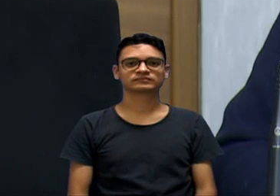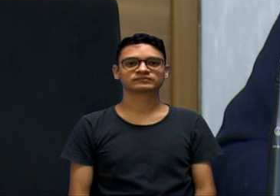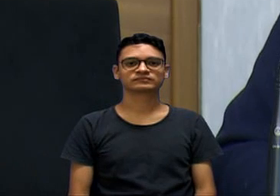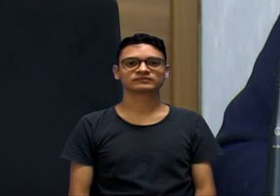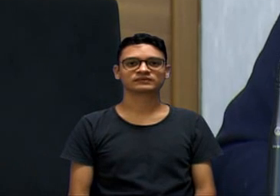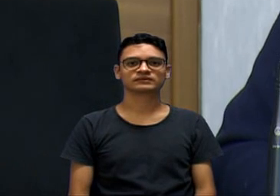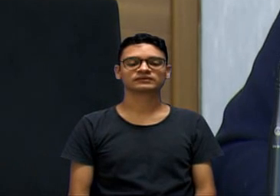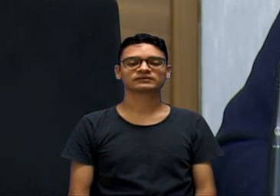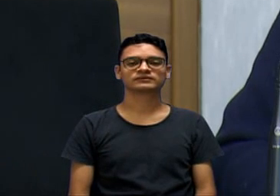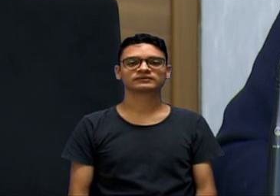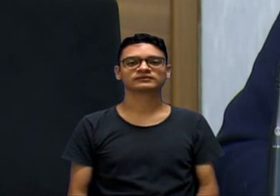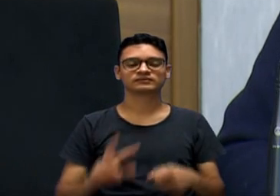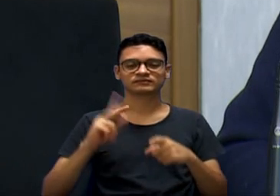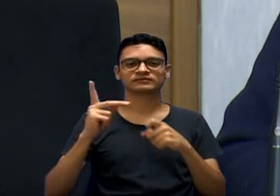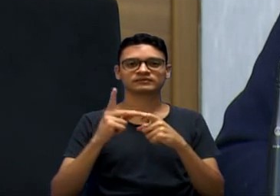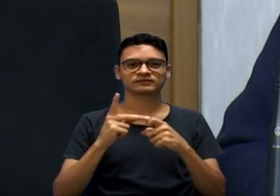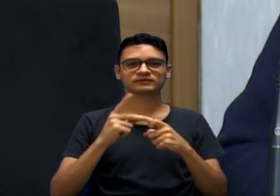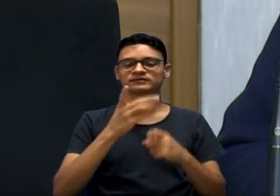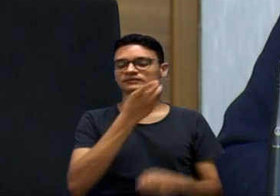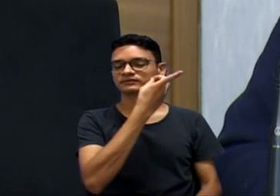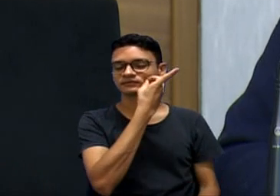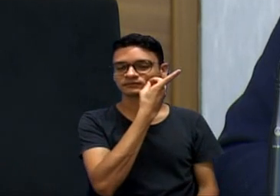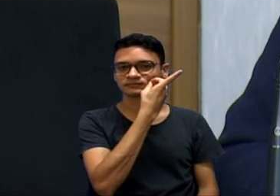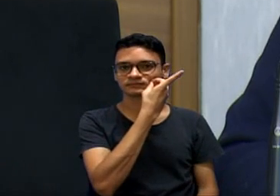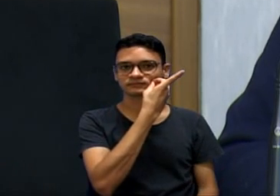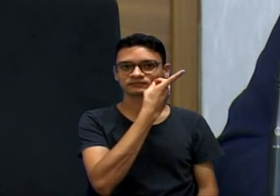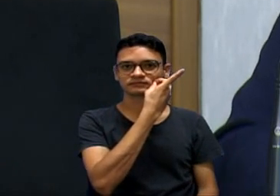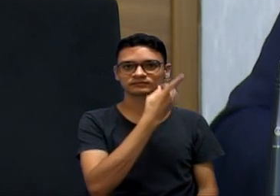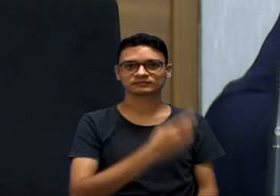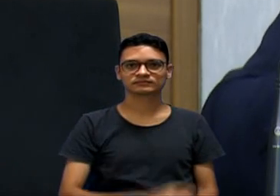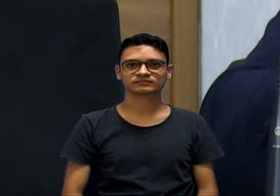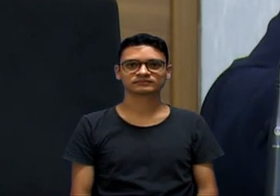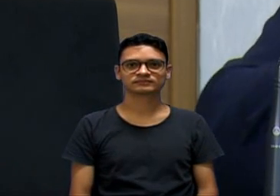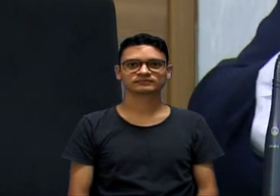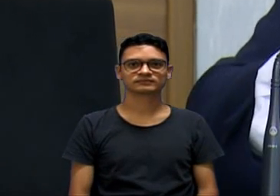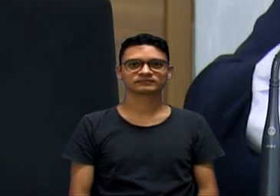Hélio. Fernando Dini.